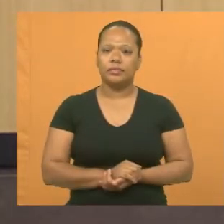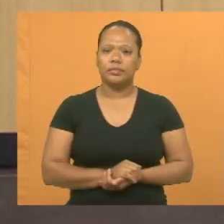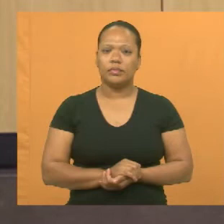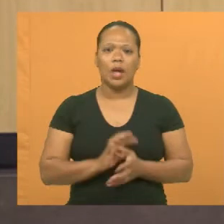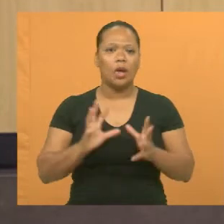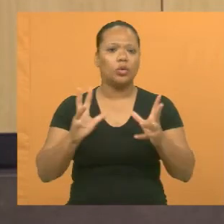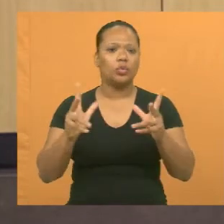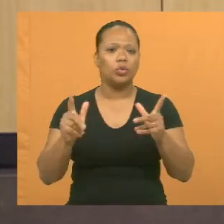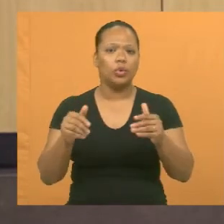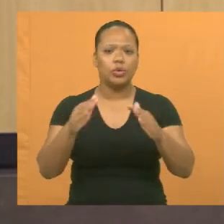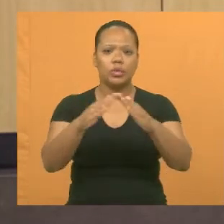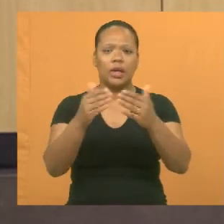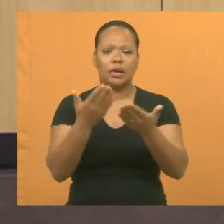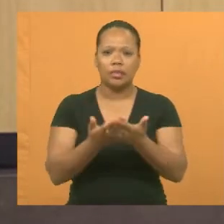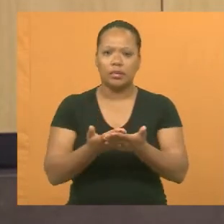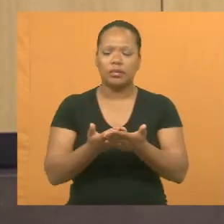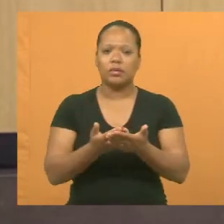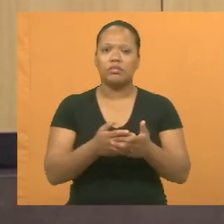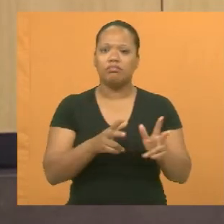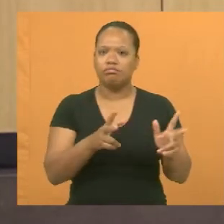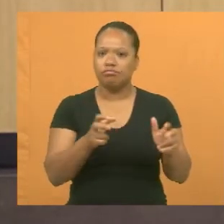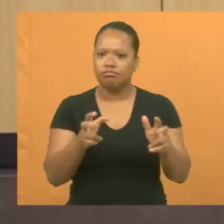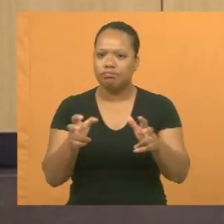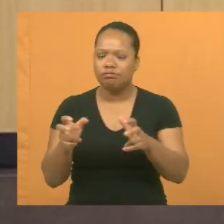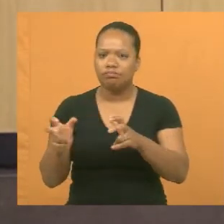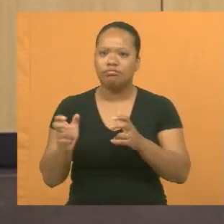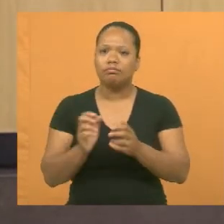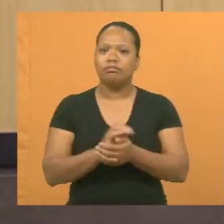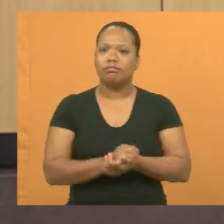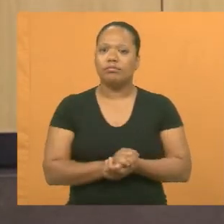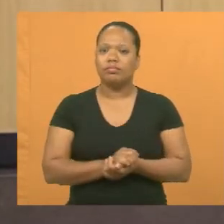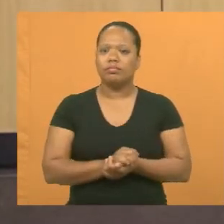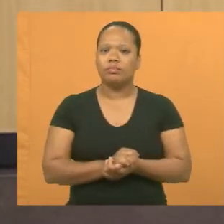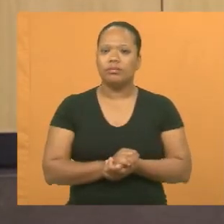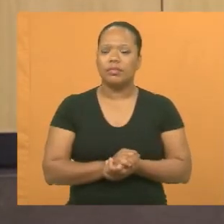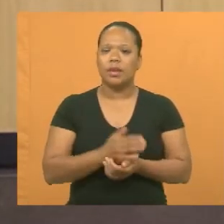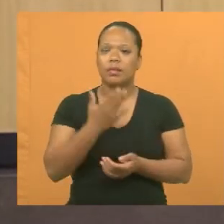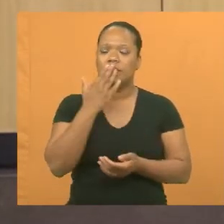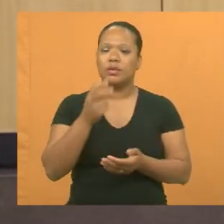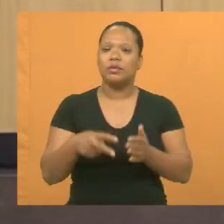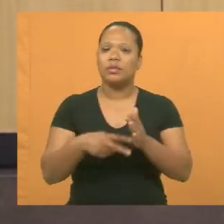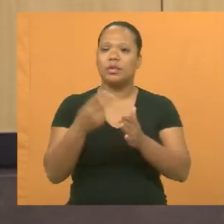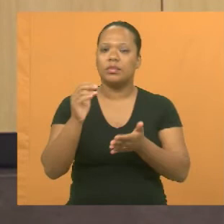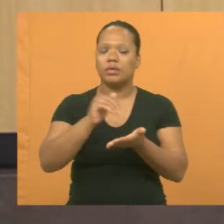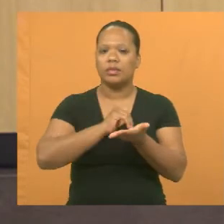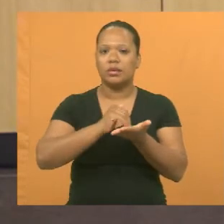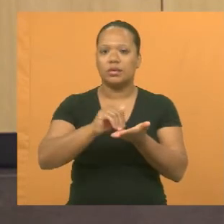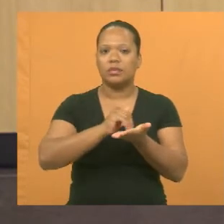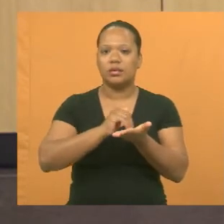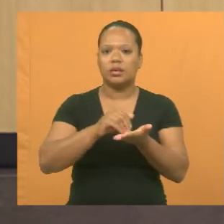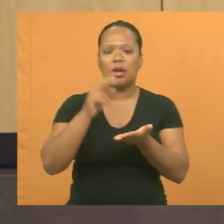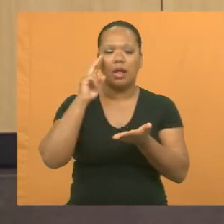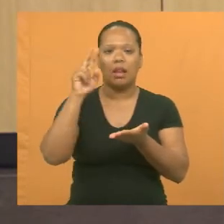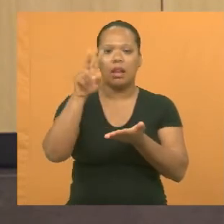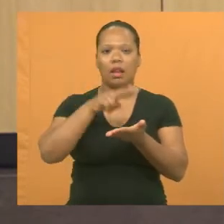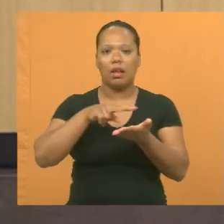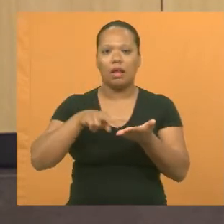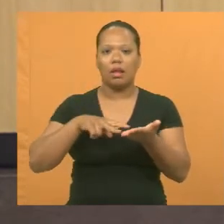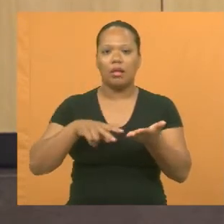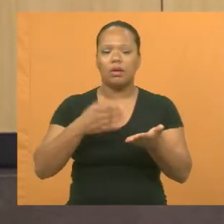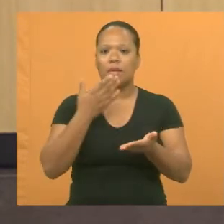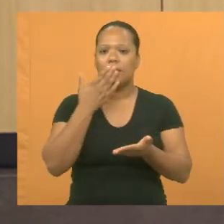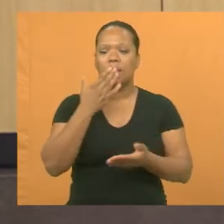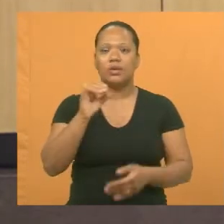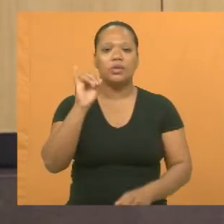Todos os requerimentos foram apreciados na forma regimental. Solicito, segundo o secretário, que faça a leitura da síntese dos pedidos